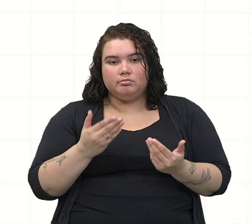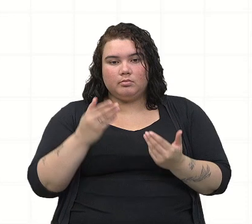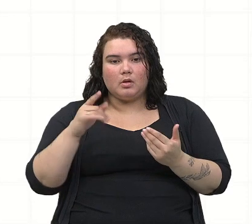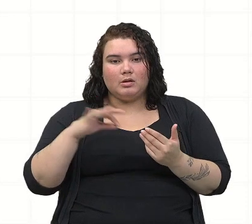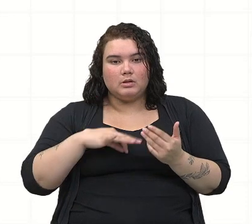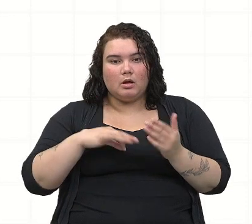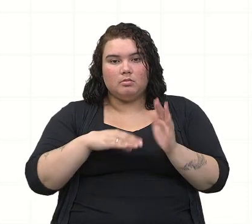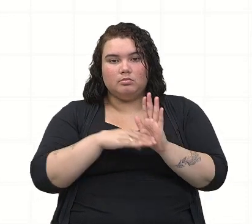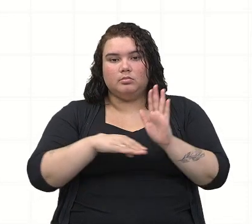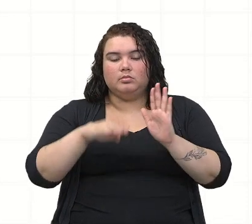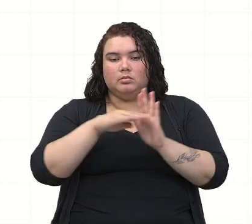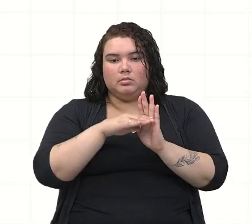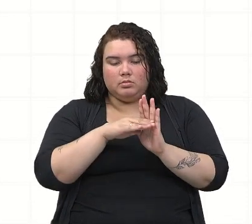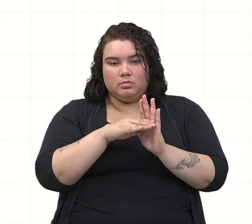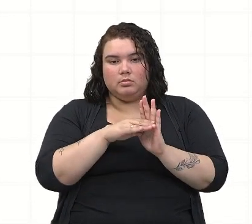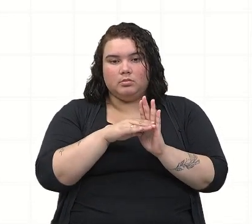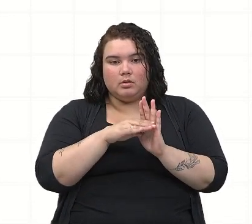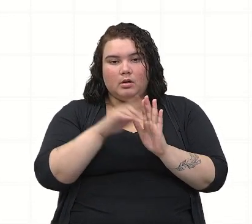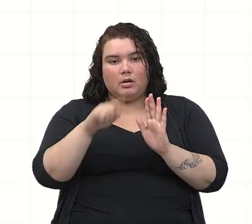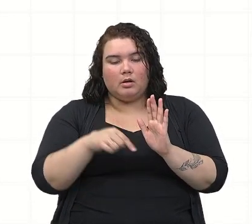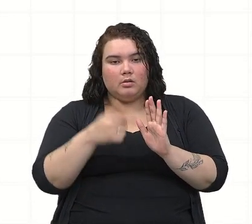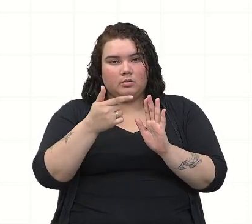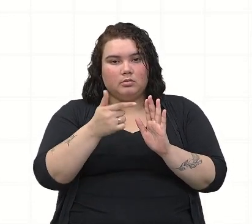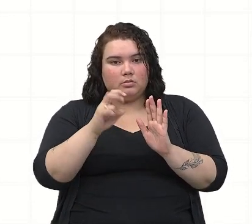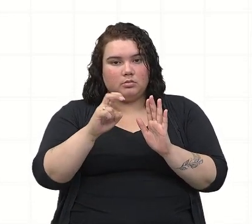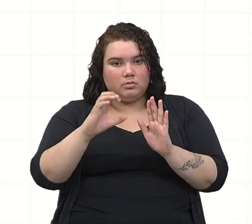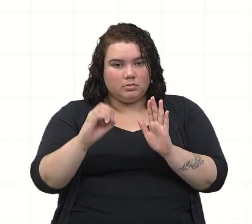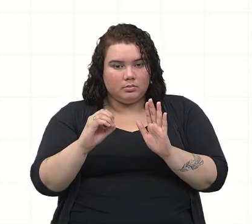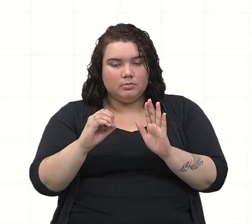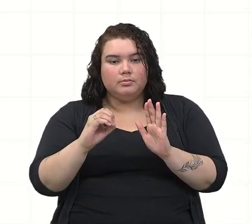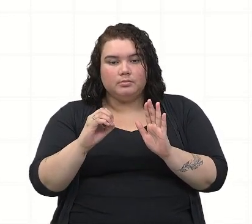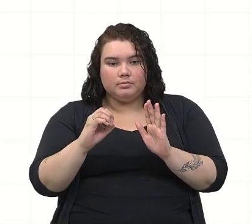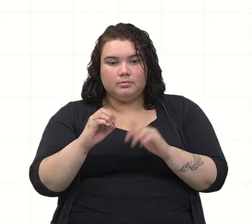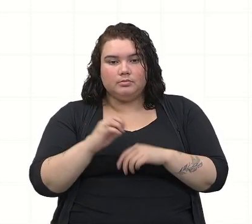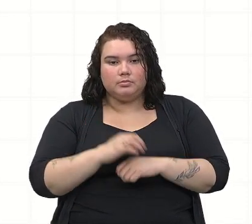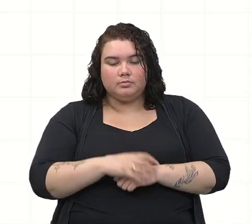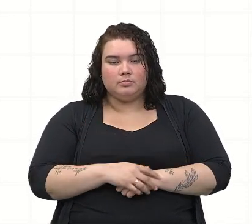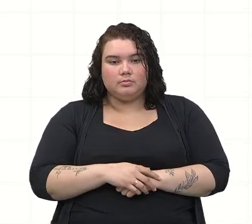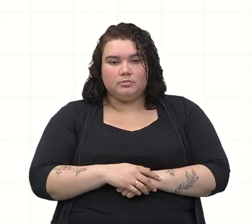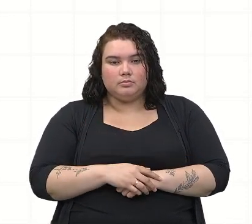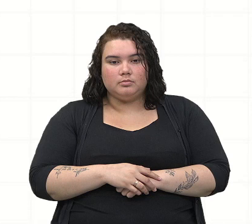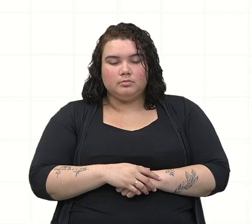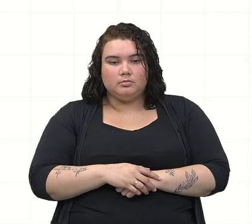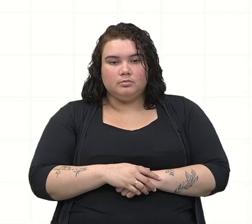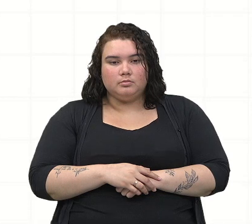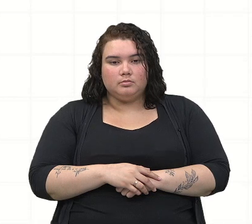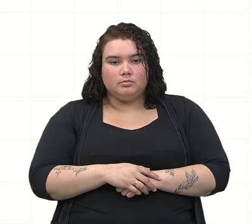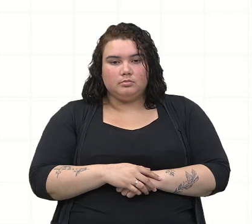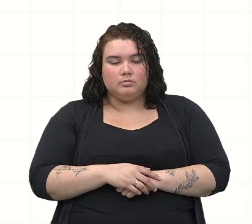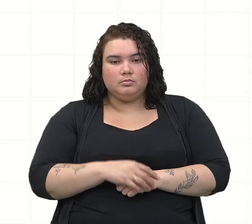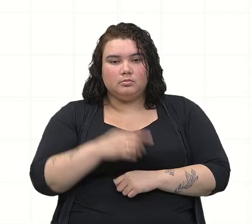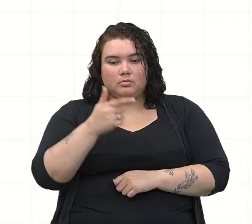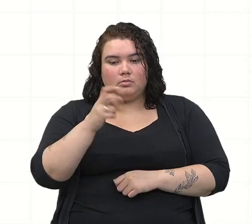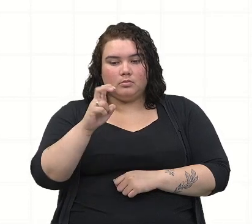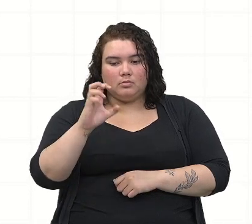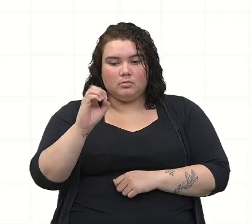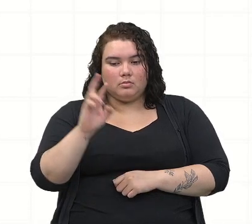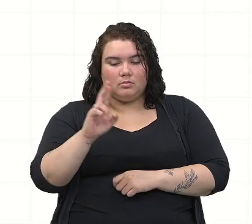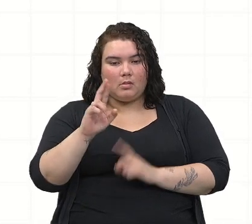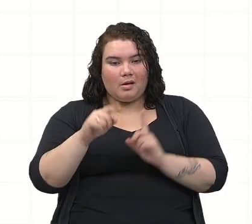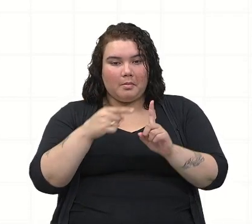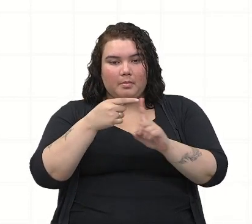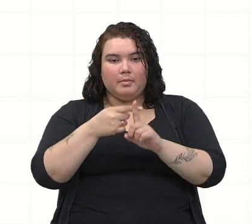aumento, a gente descobriu que 10% de 2.500 é 250. Vai receber 250 a mais.